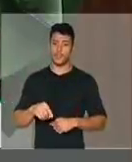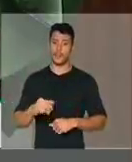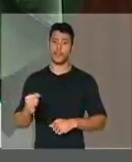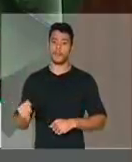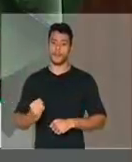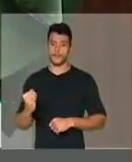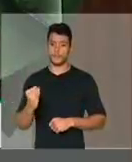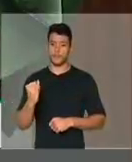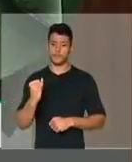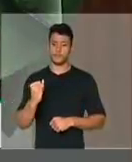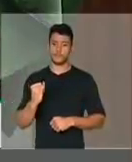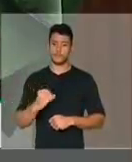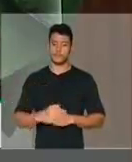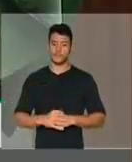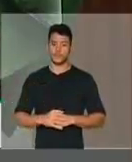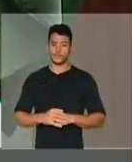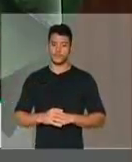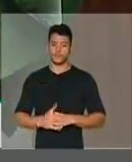constitucional.